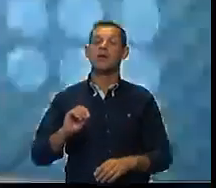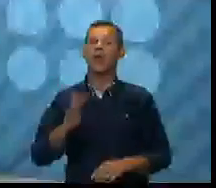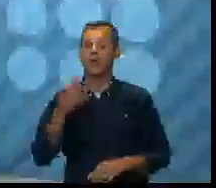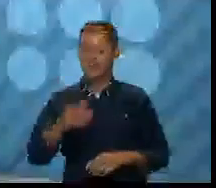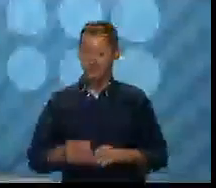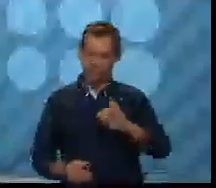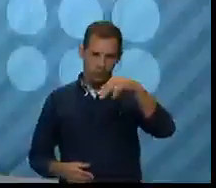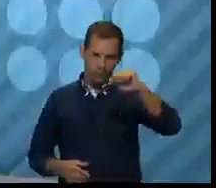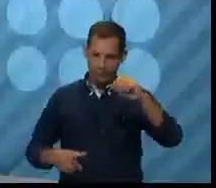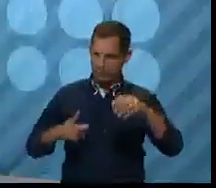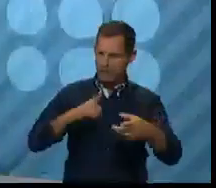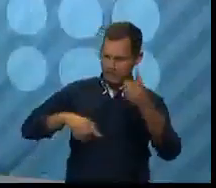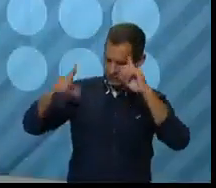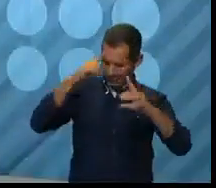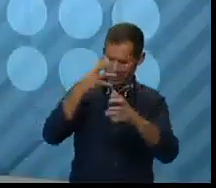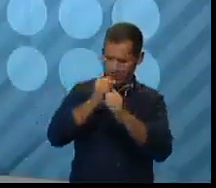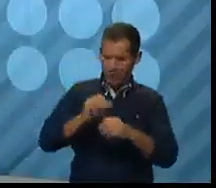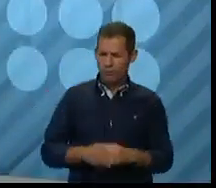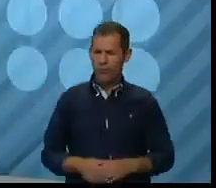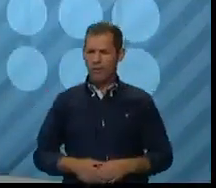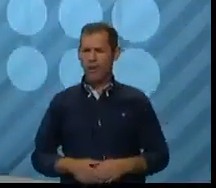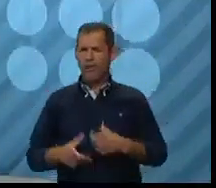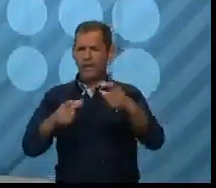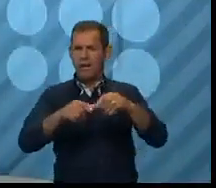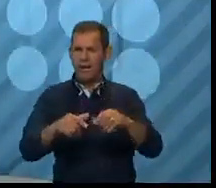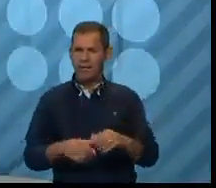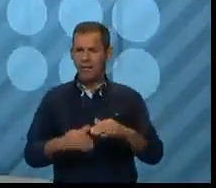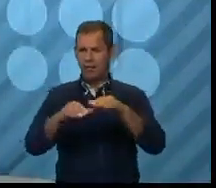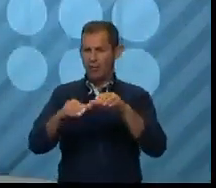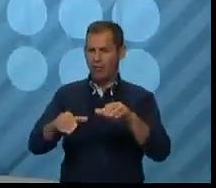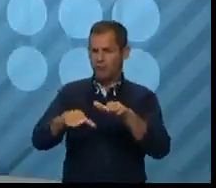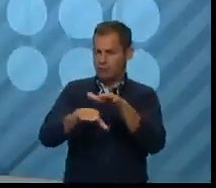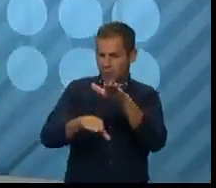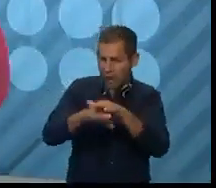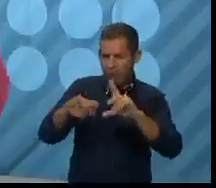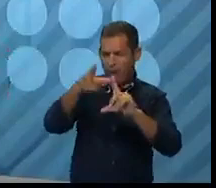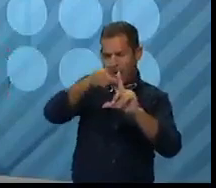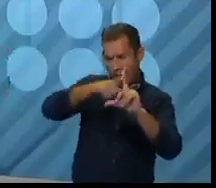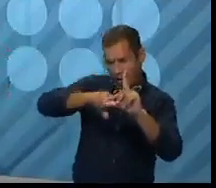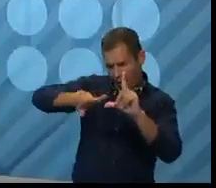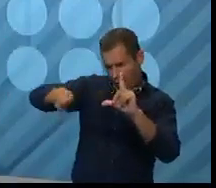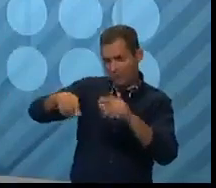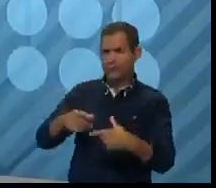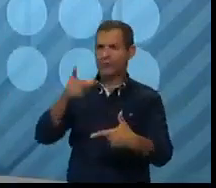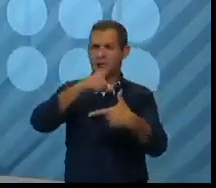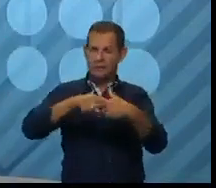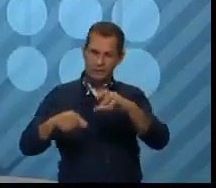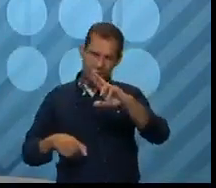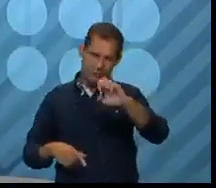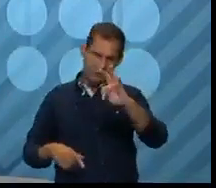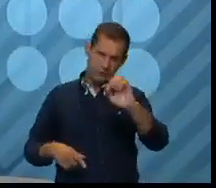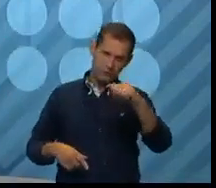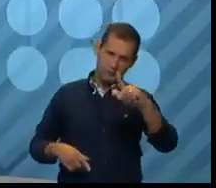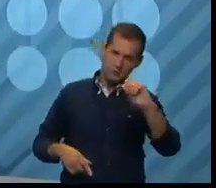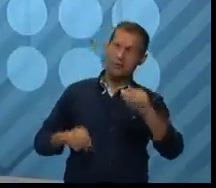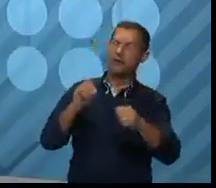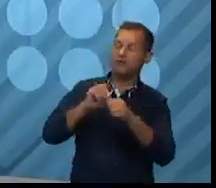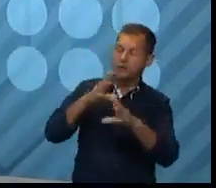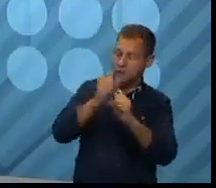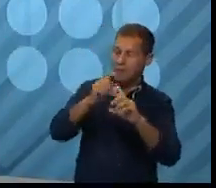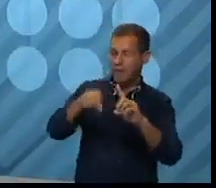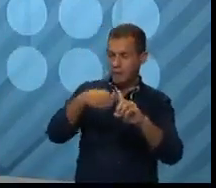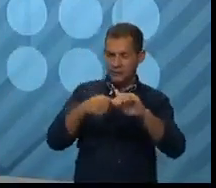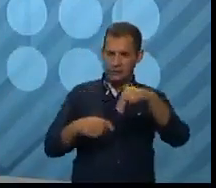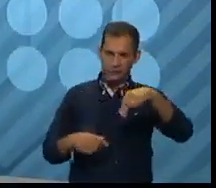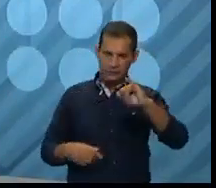então, para calcular a área abaixo das curvas, né, dividindo em retângulos e fazendo essa soma. O que depois, né, Newton